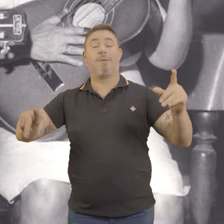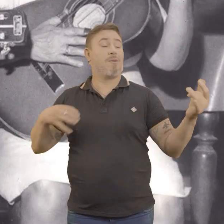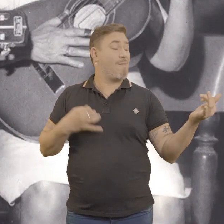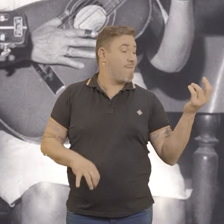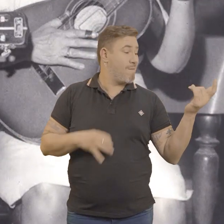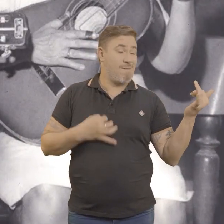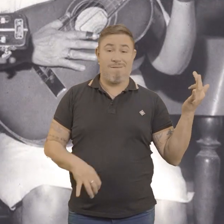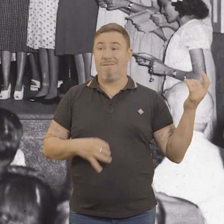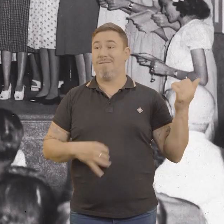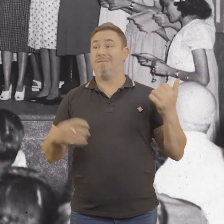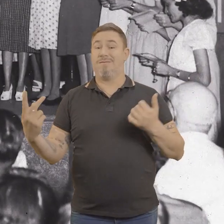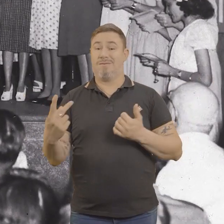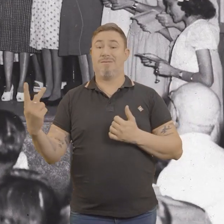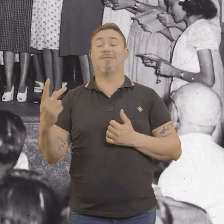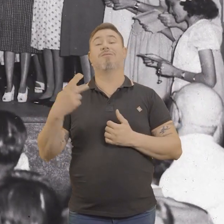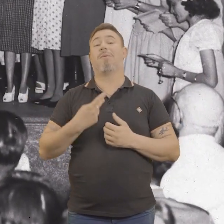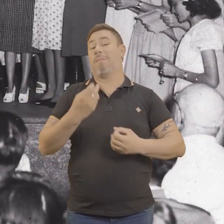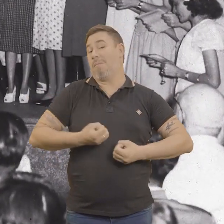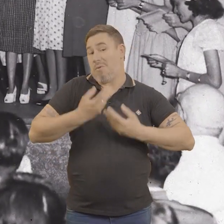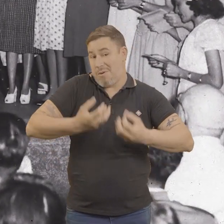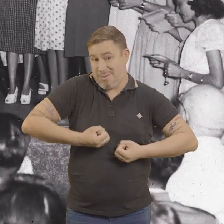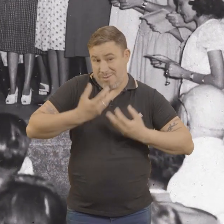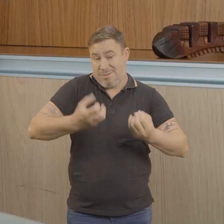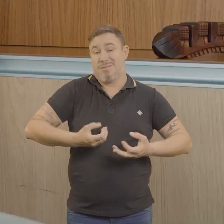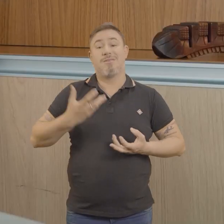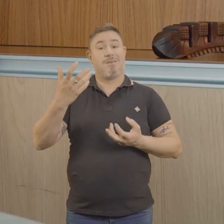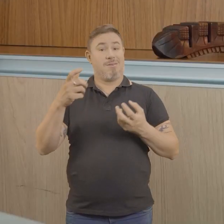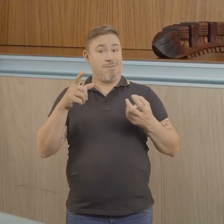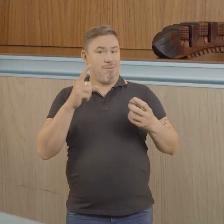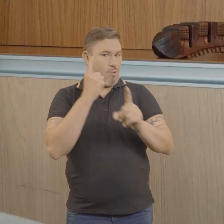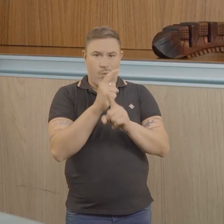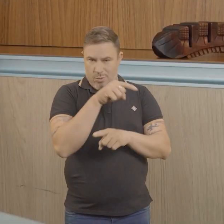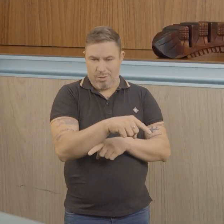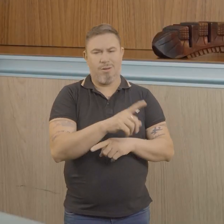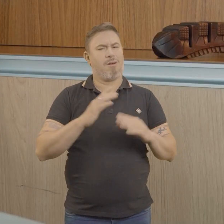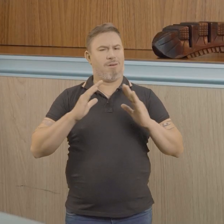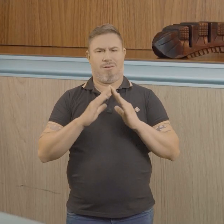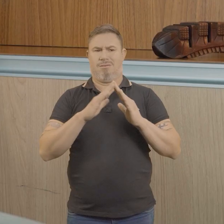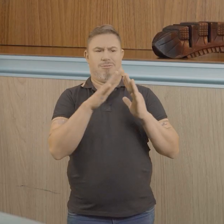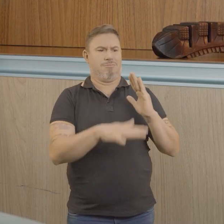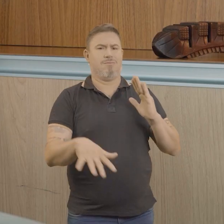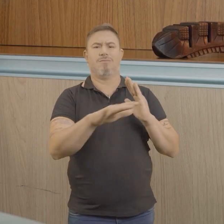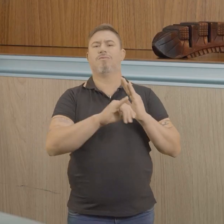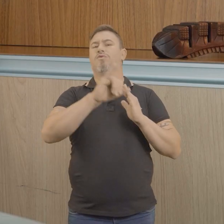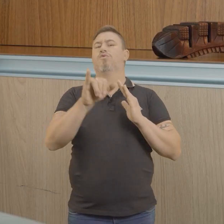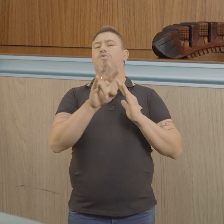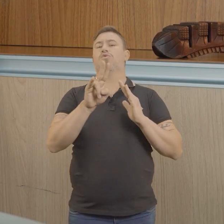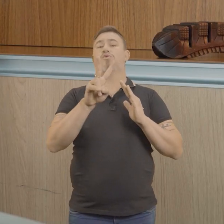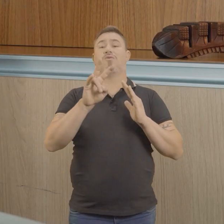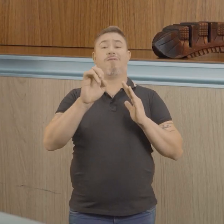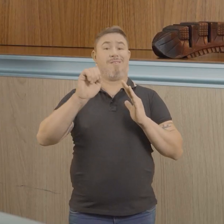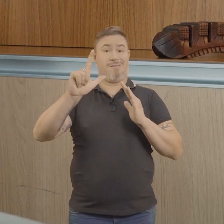viola, saraus, recitais. A casa de Juvenal Galeno era um espaço muito importante para